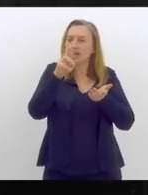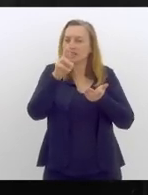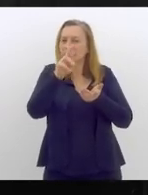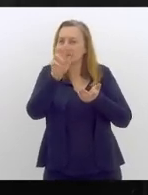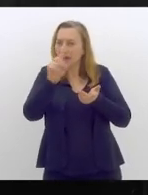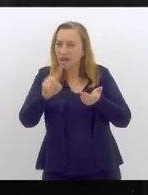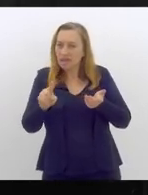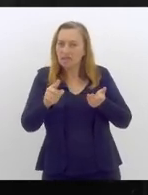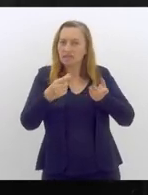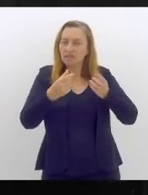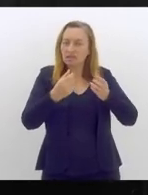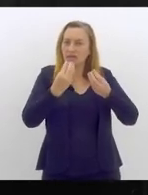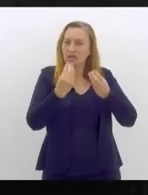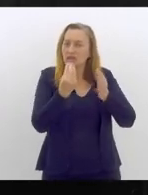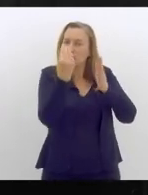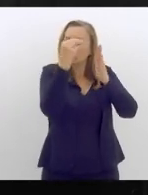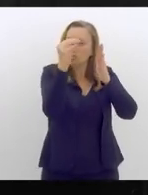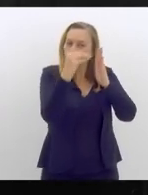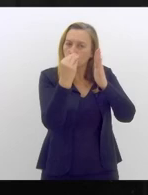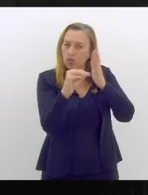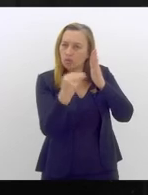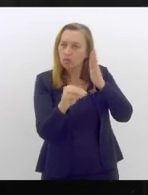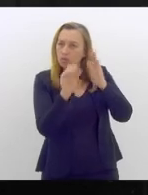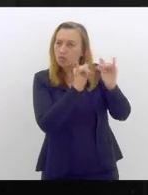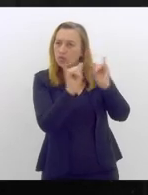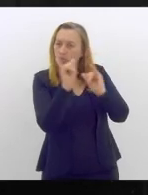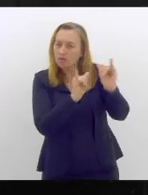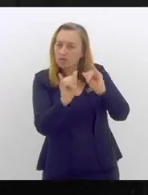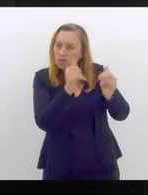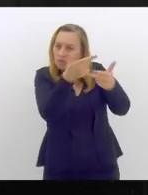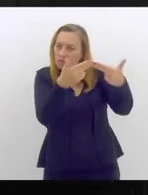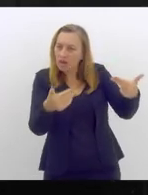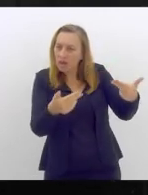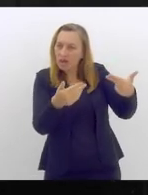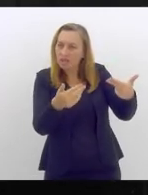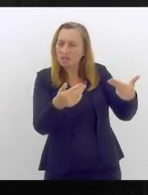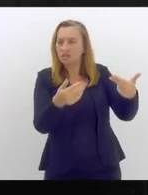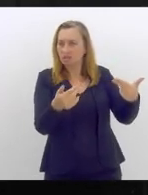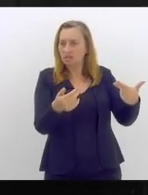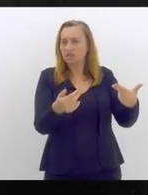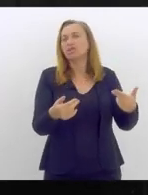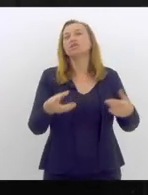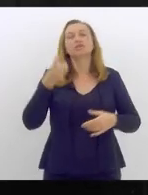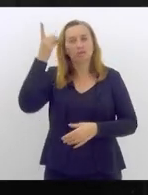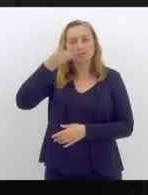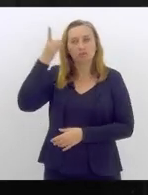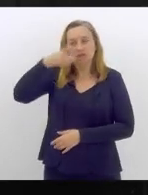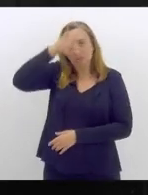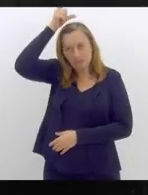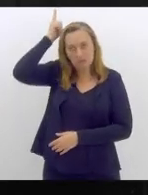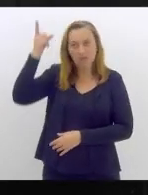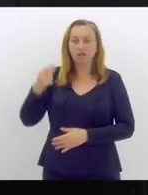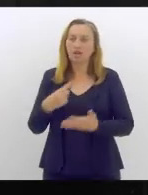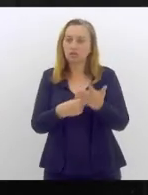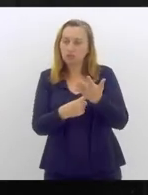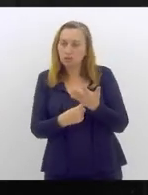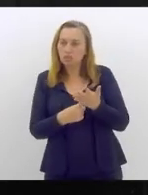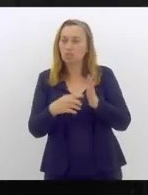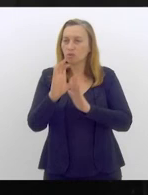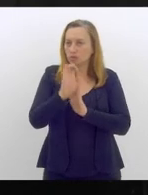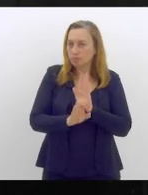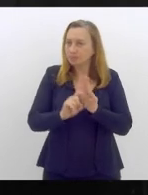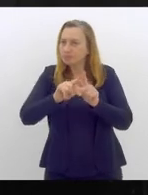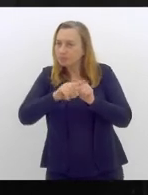uma vasta lista de informação inclusive o nome Deputado Luiz Paulo contribuiu com a emenda fazendo correções